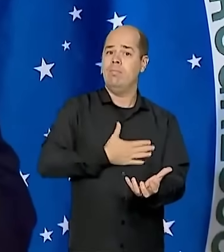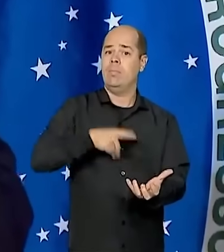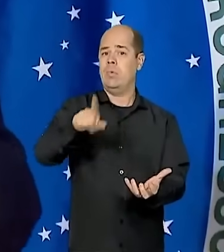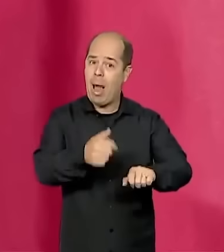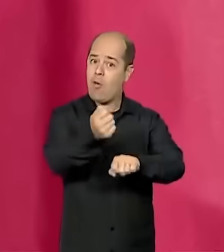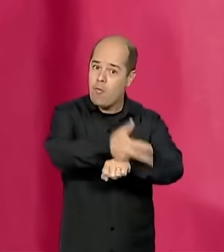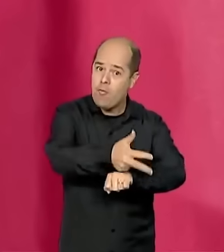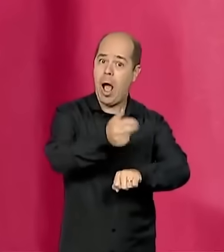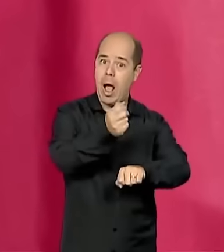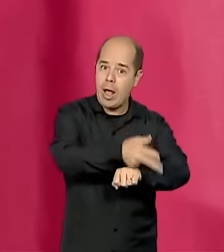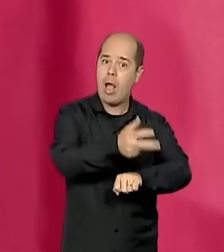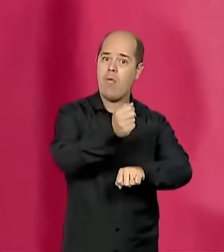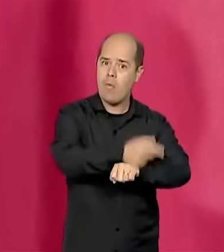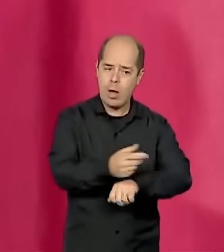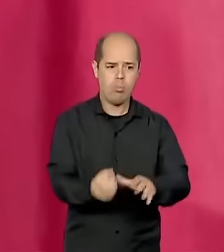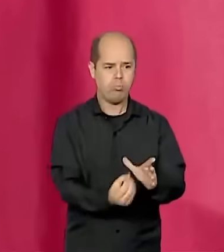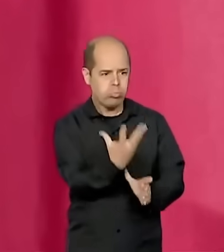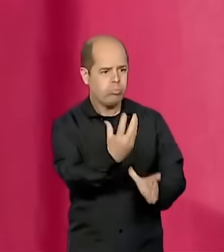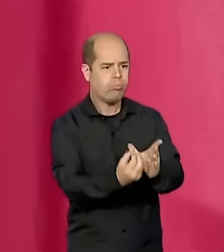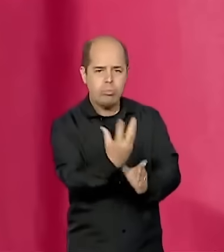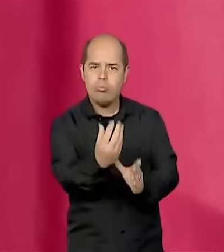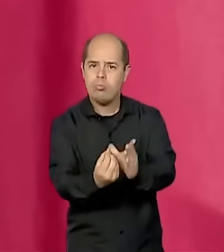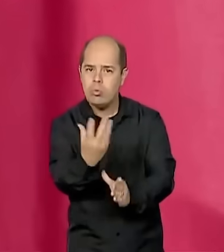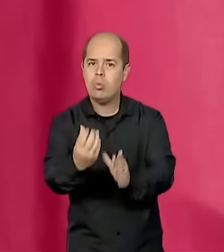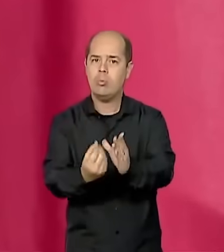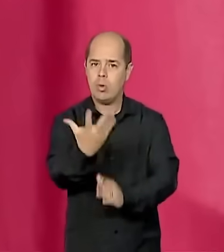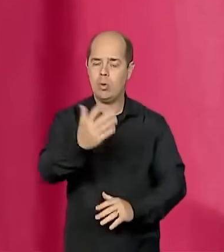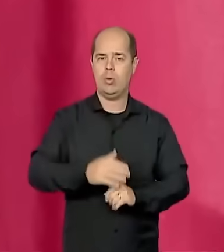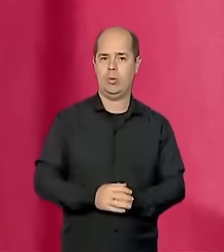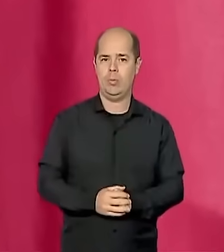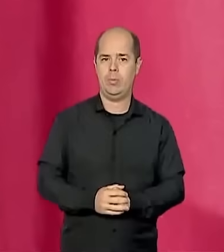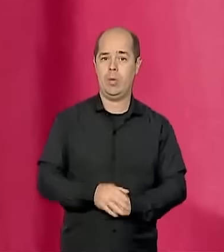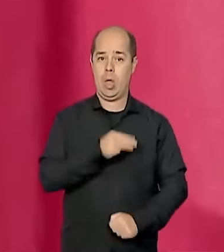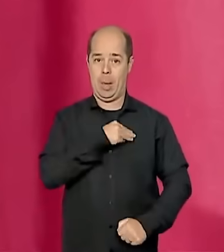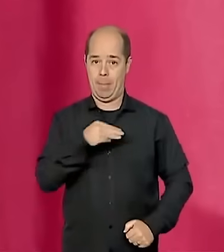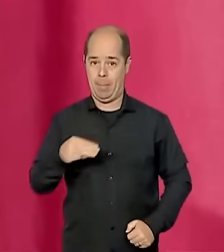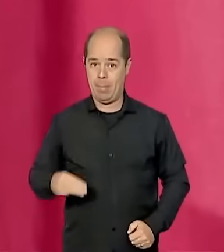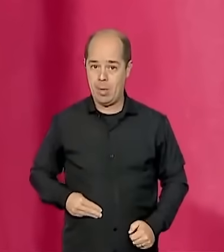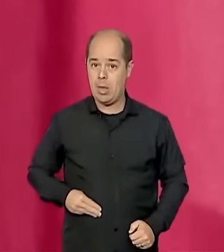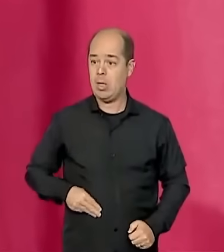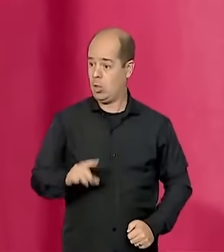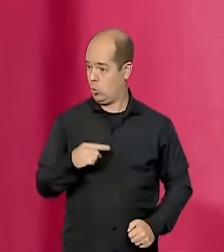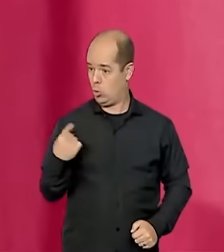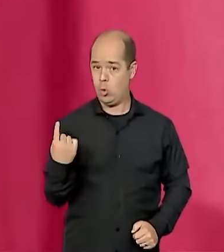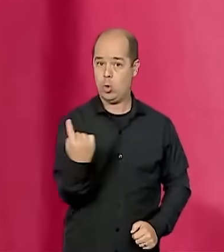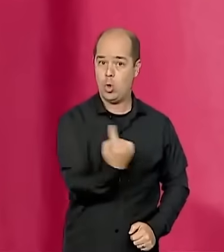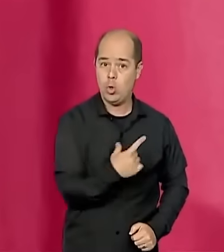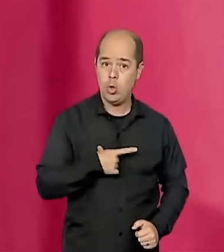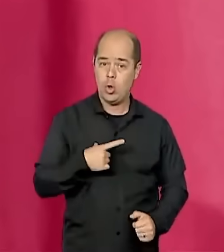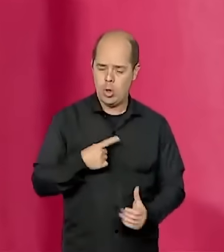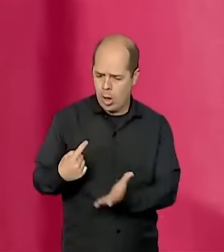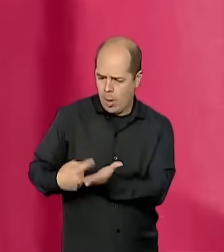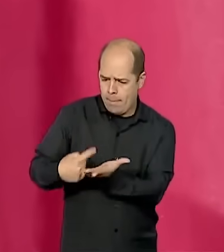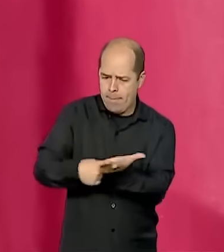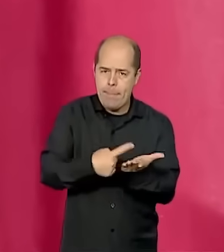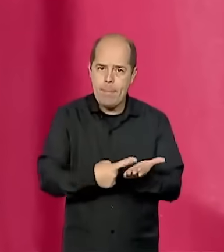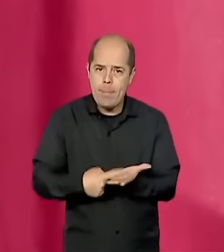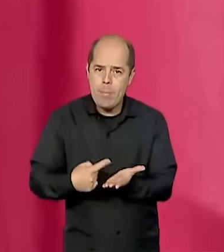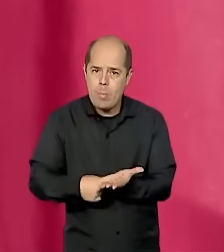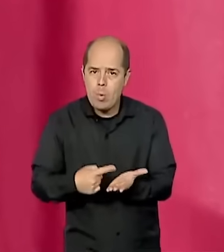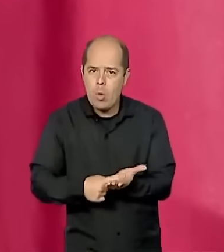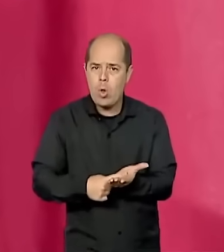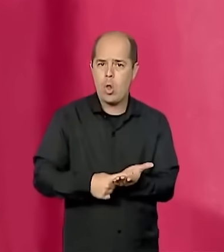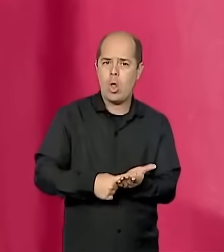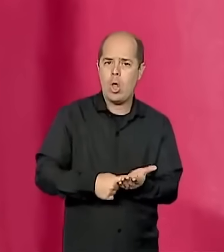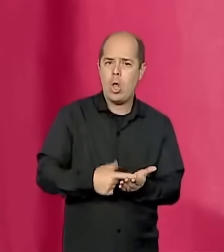a vida humana. Os nossos ministros assinaram mais de uma dúzia de declarações de intenção para